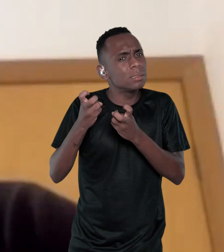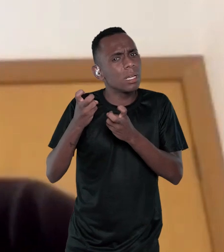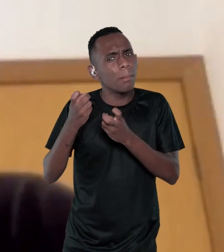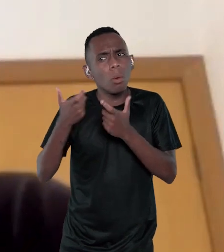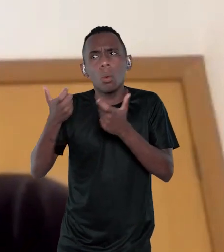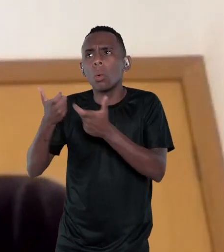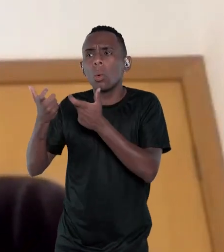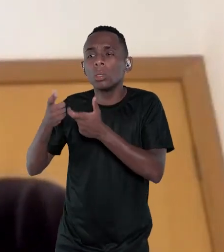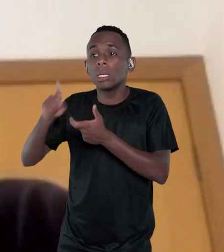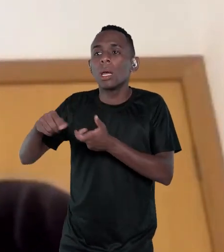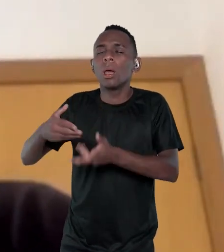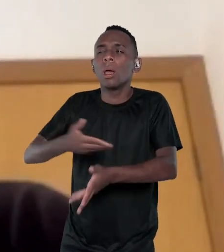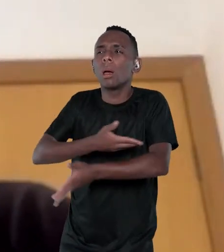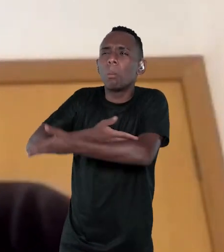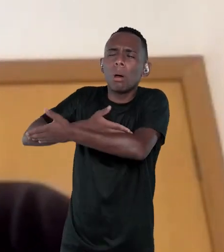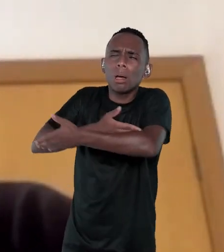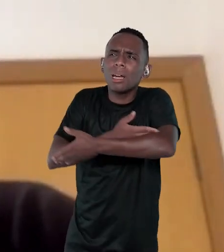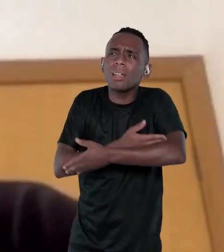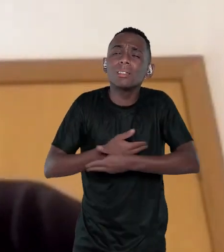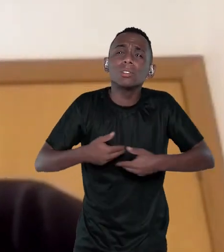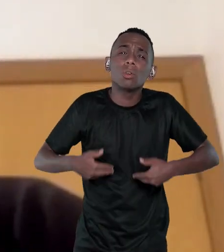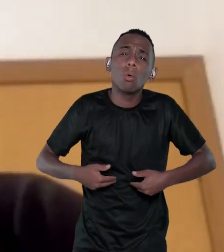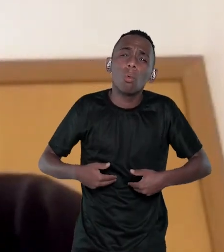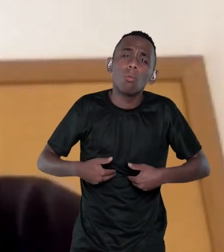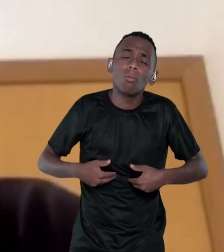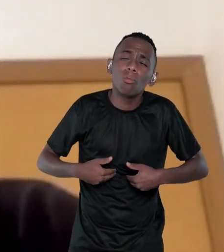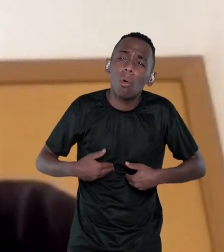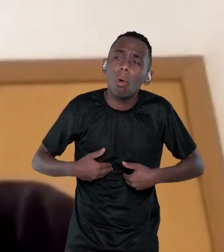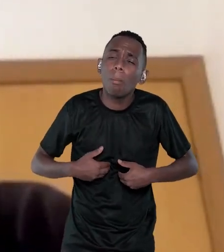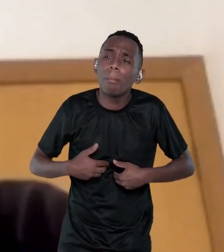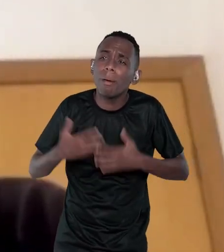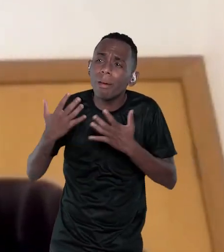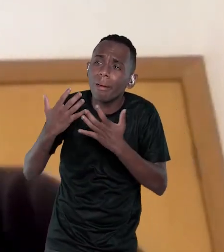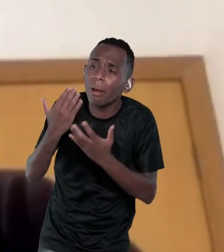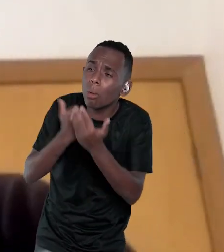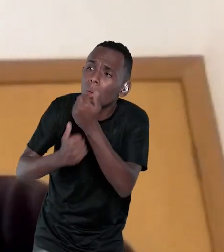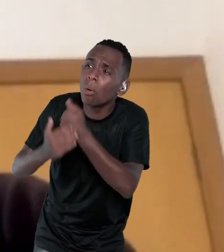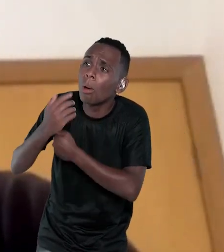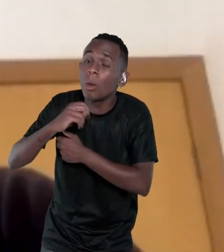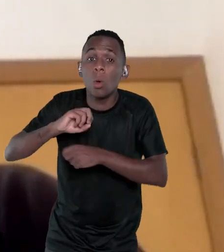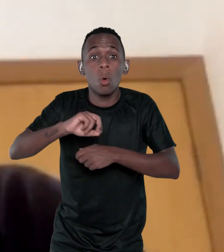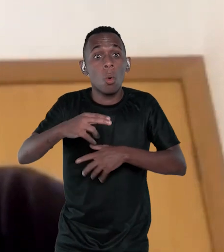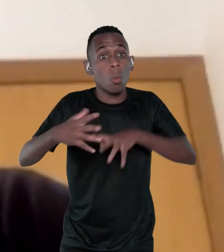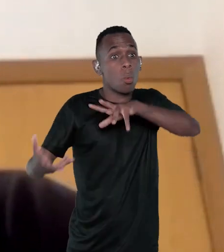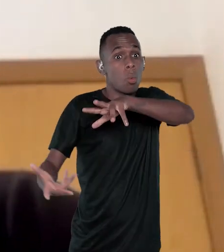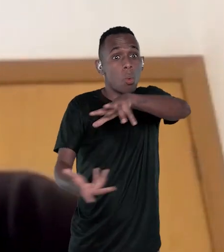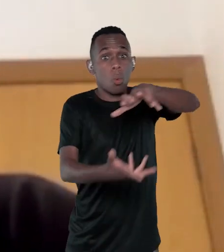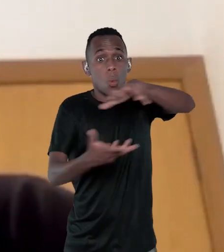som desesperado. Pare, ouça, repare melhor. É só uma